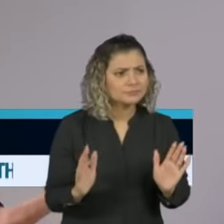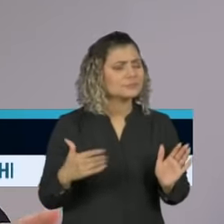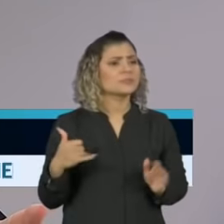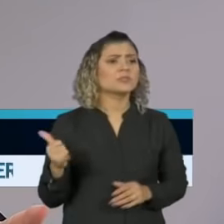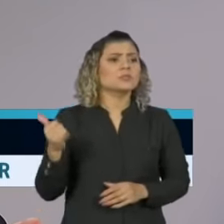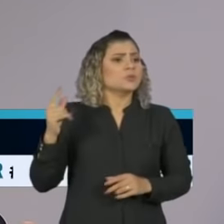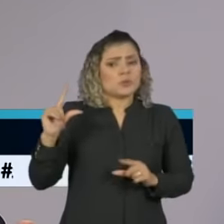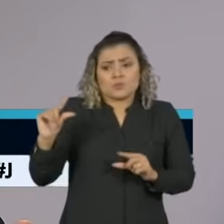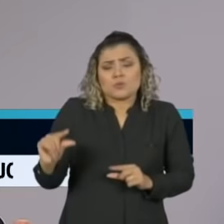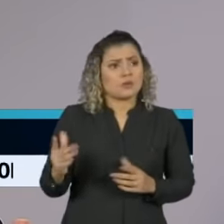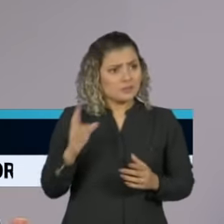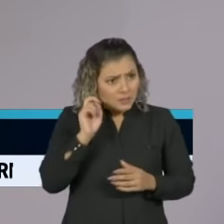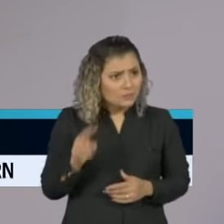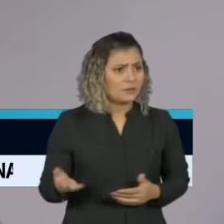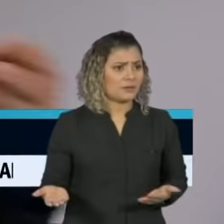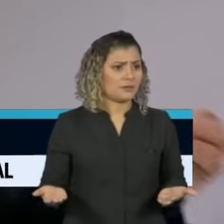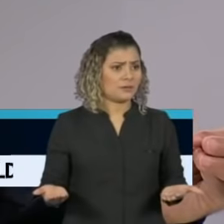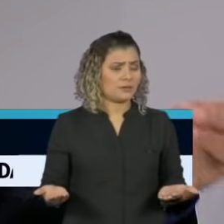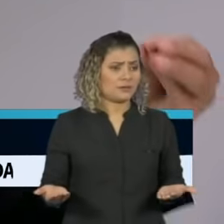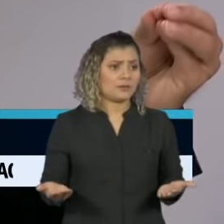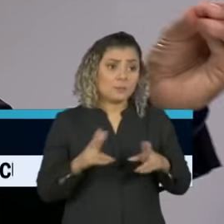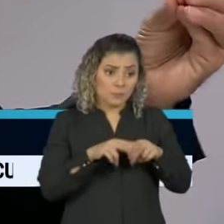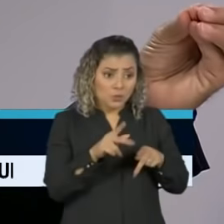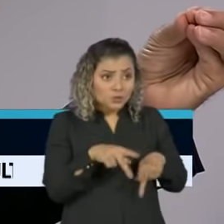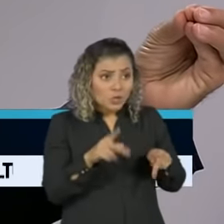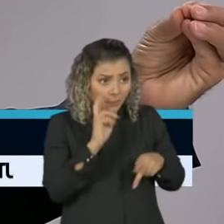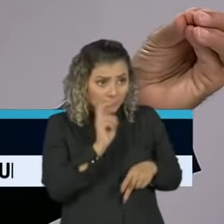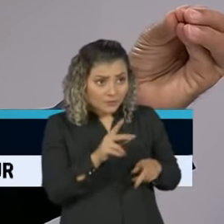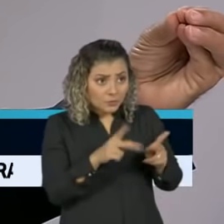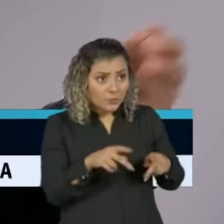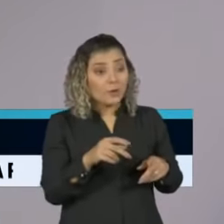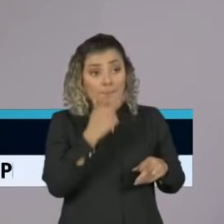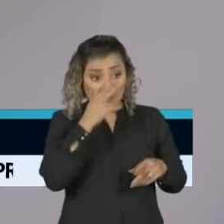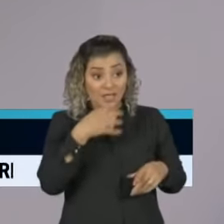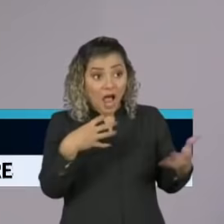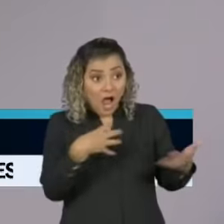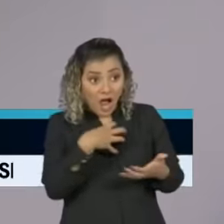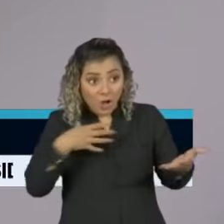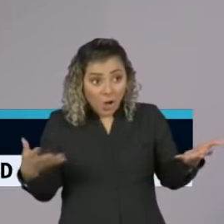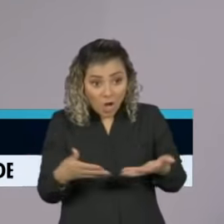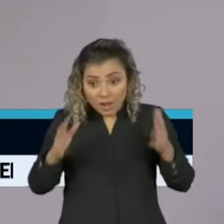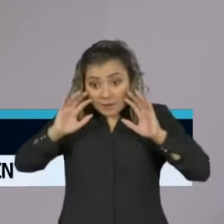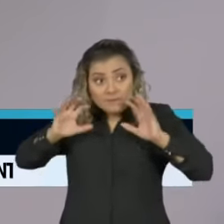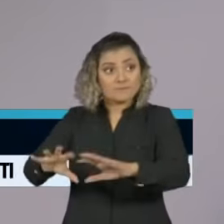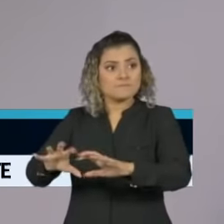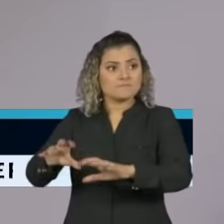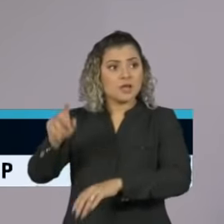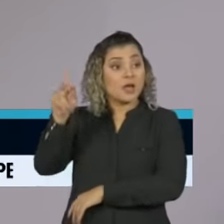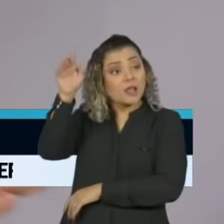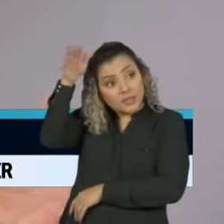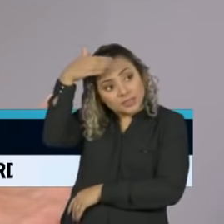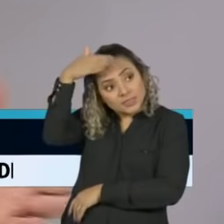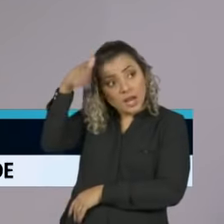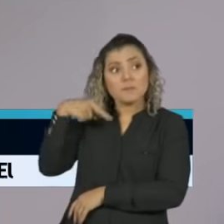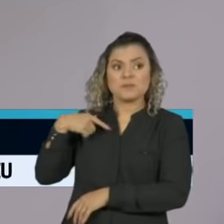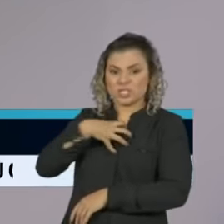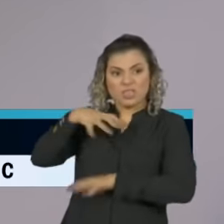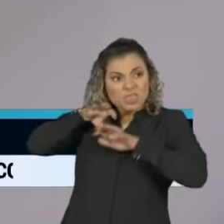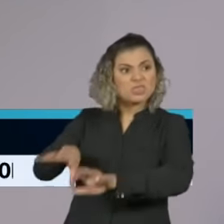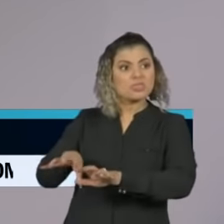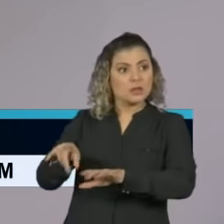se nem existir, vai haver. Então, um choque que o Trump deu lá, o Brasil, a moda brasileira, porque vai ser em